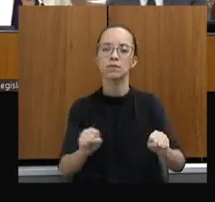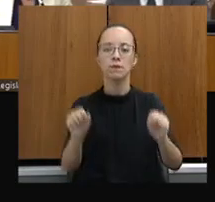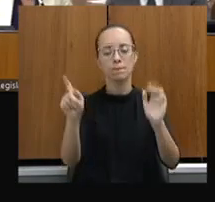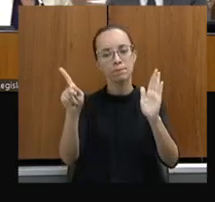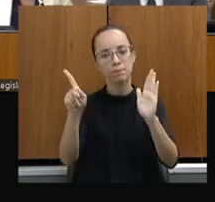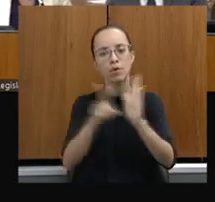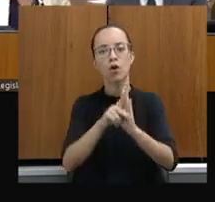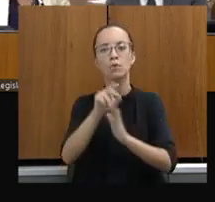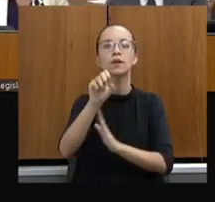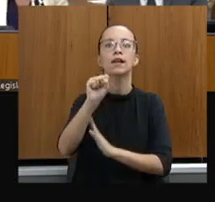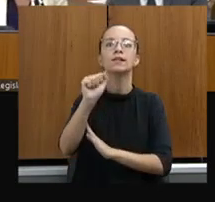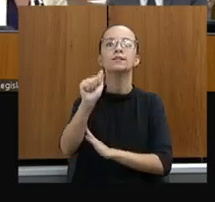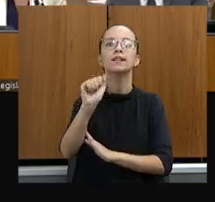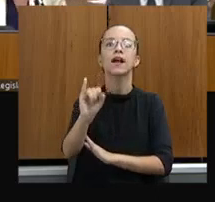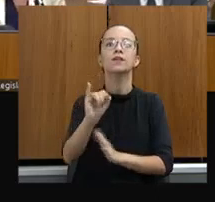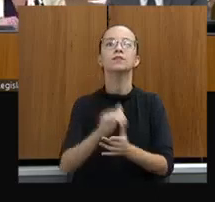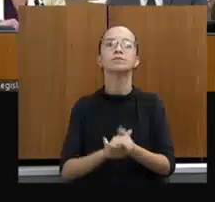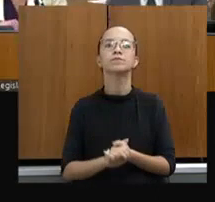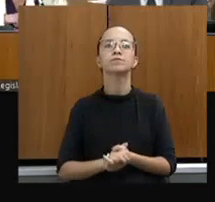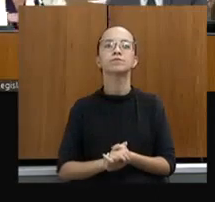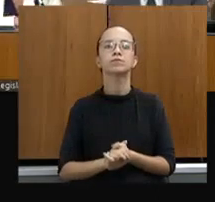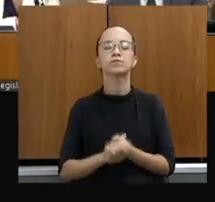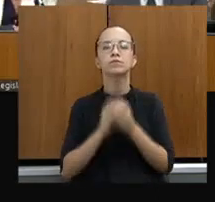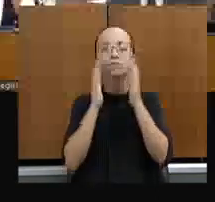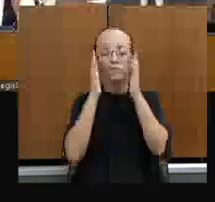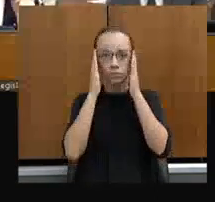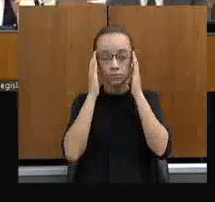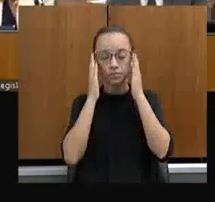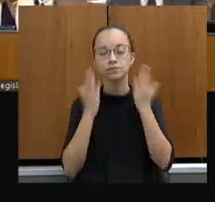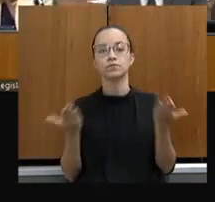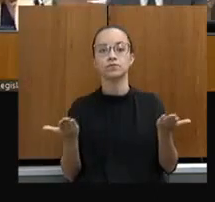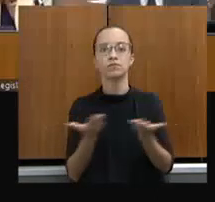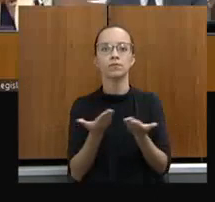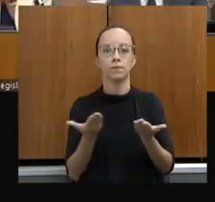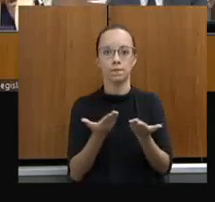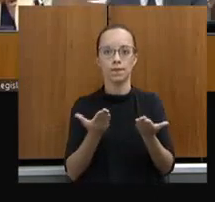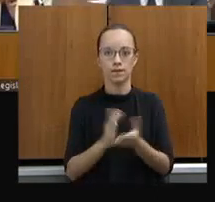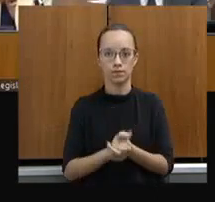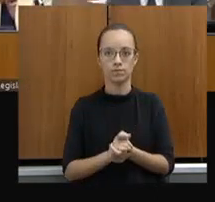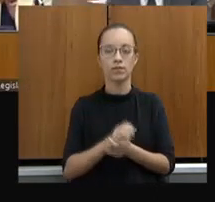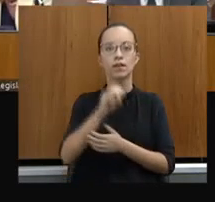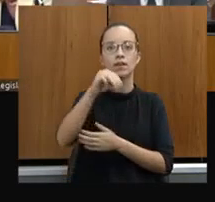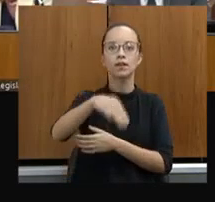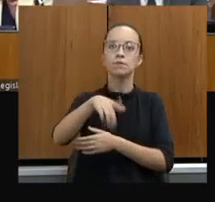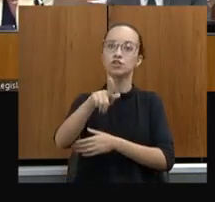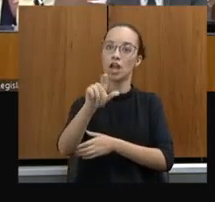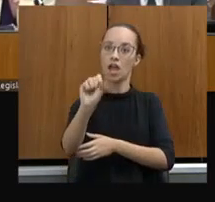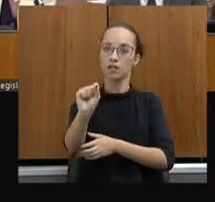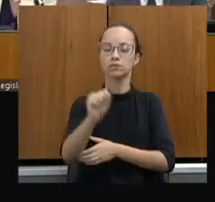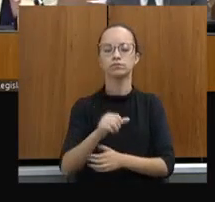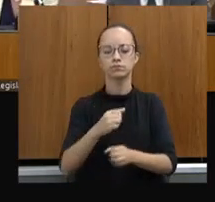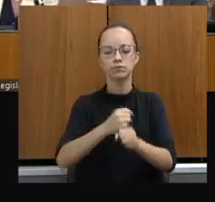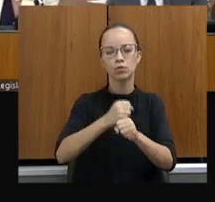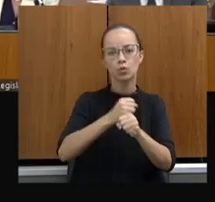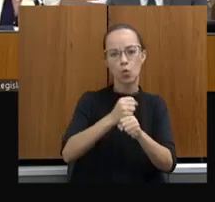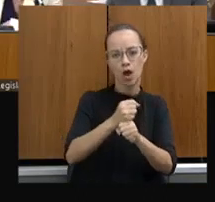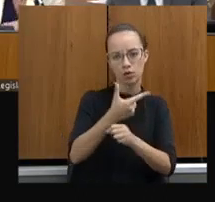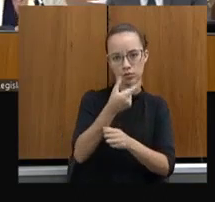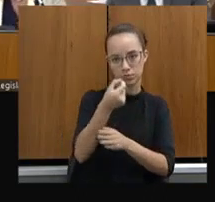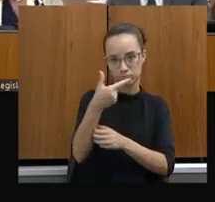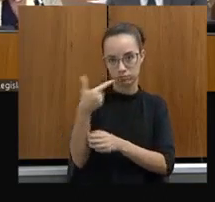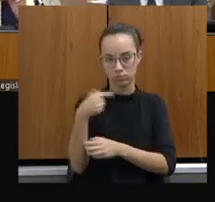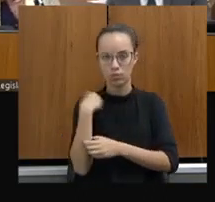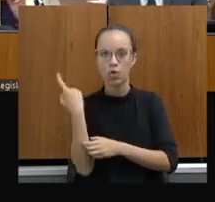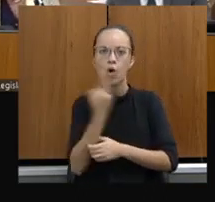pode passar por favor em relação a MGS em 2022 nós